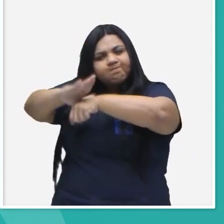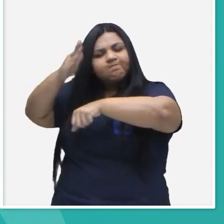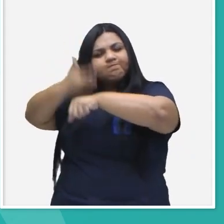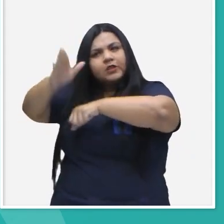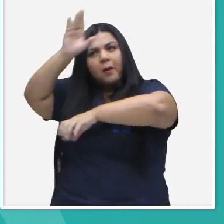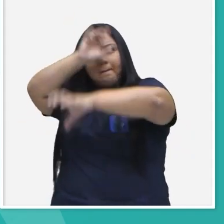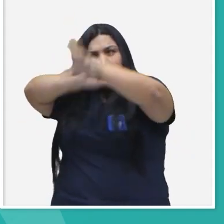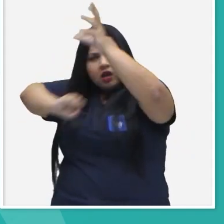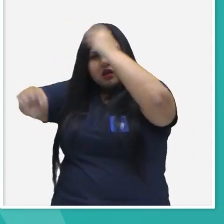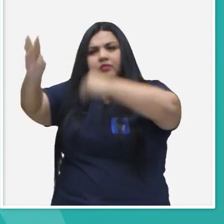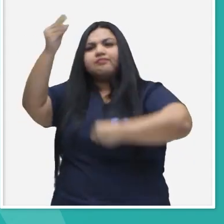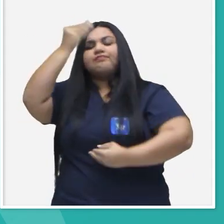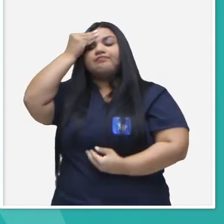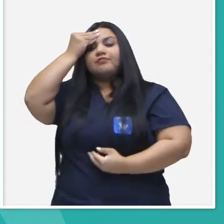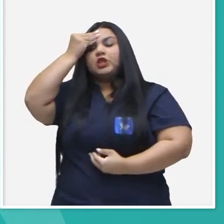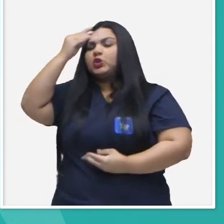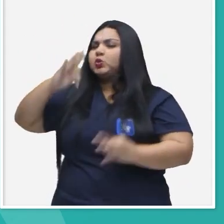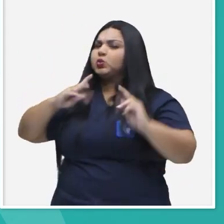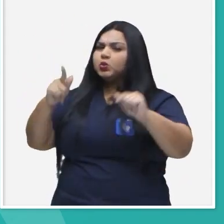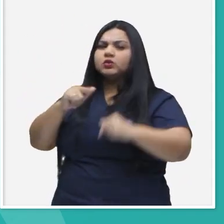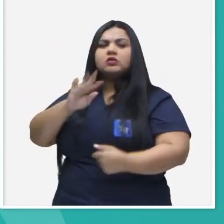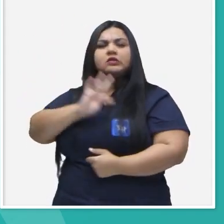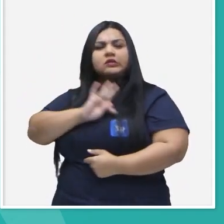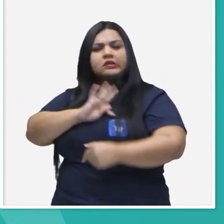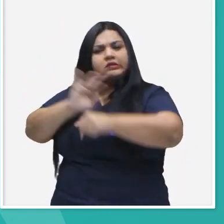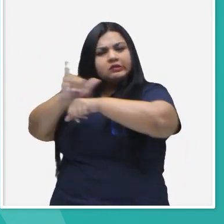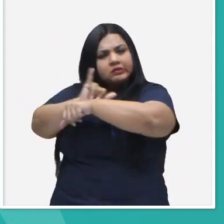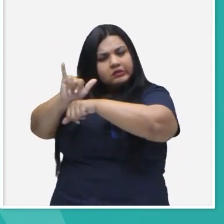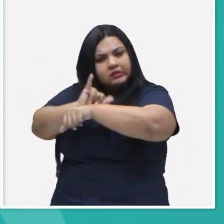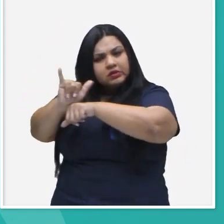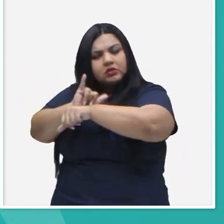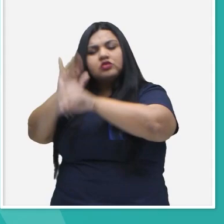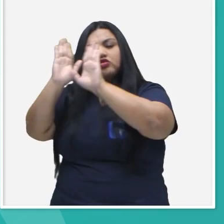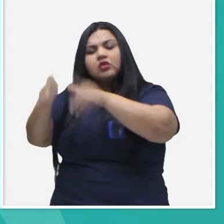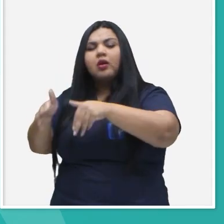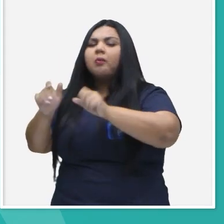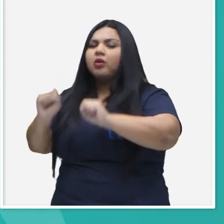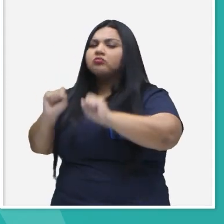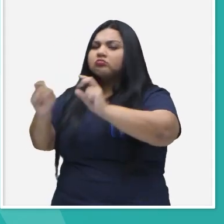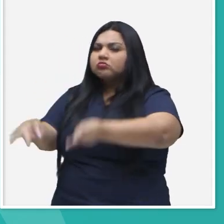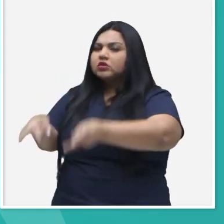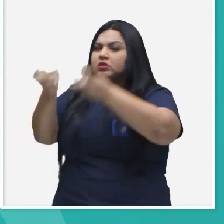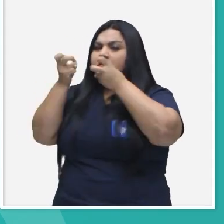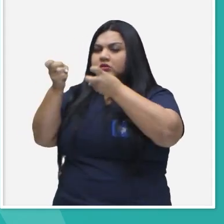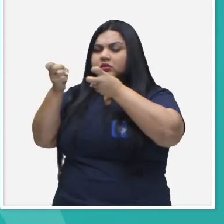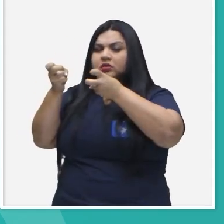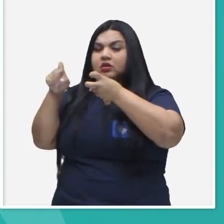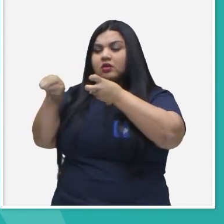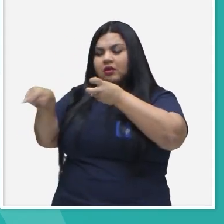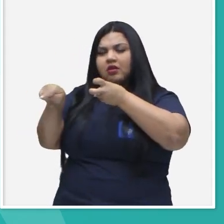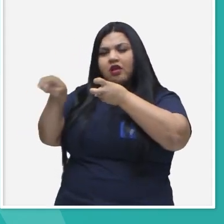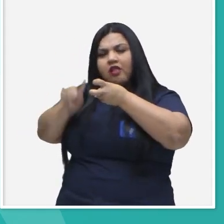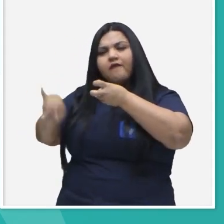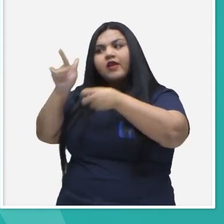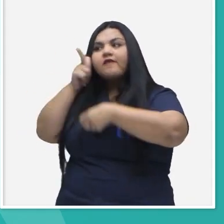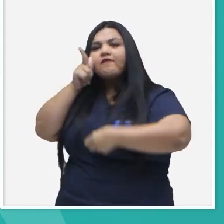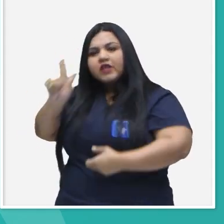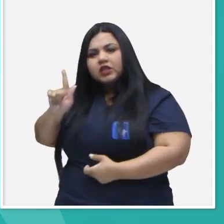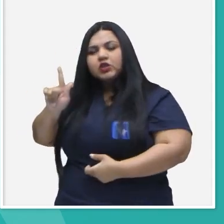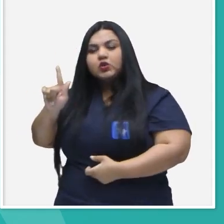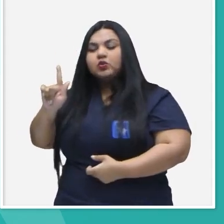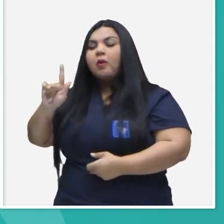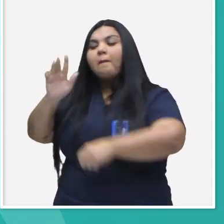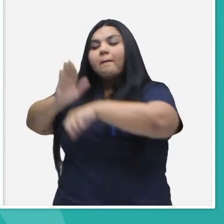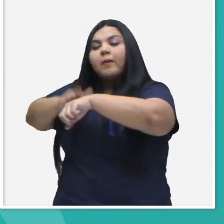aprendeu realmente todas as técnicas, já dá para a gente perceber, né, que ele vai vencer somente pelo